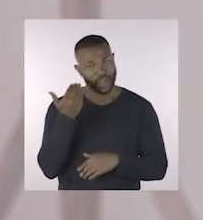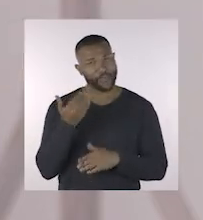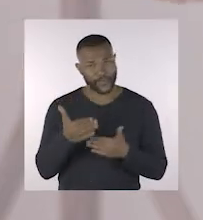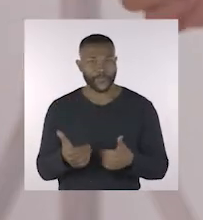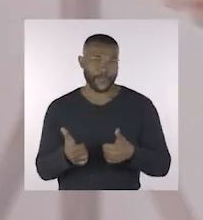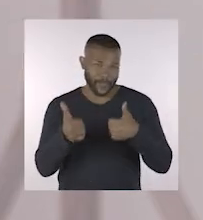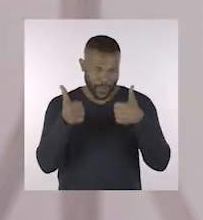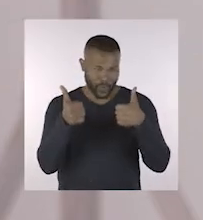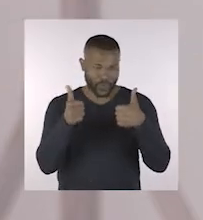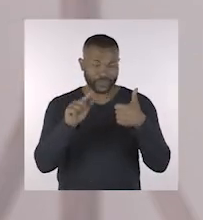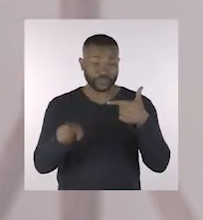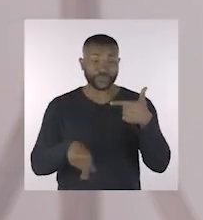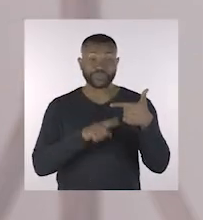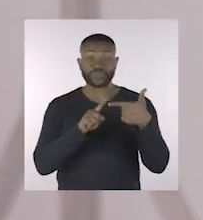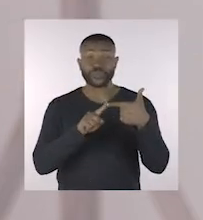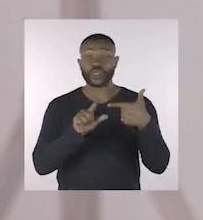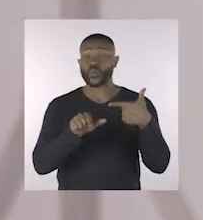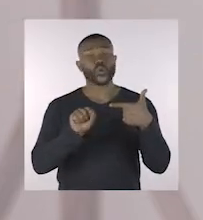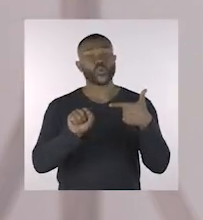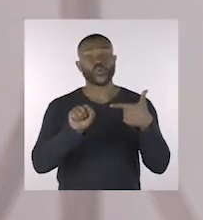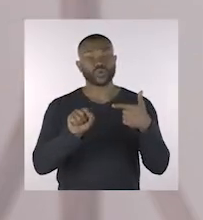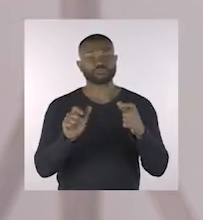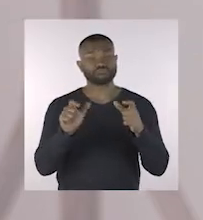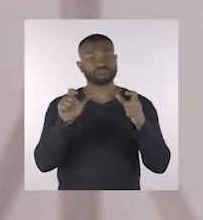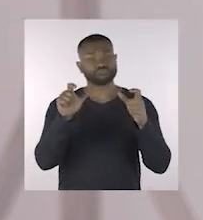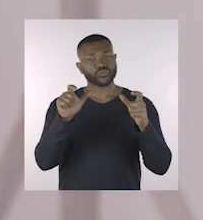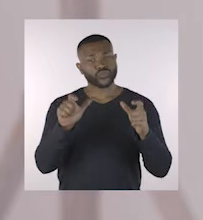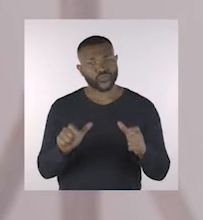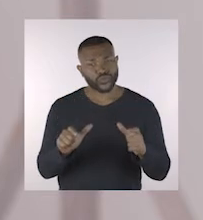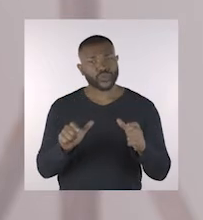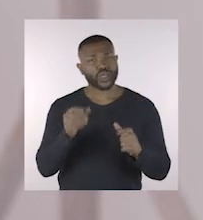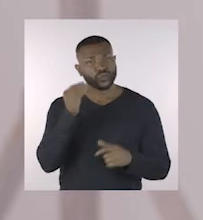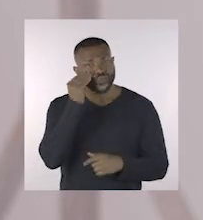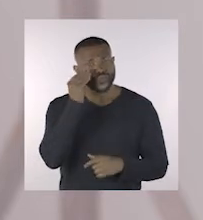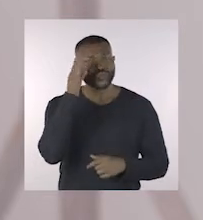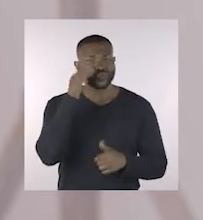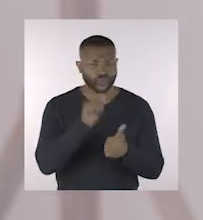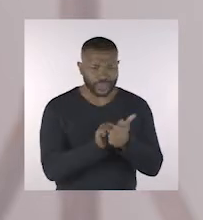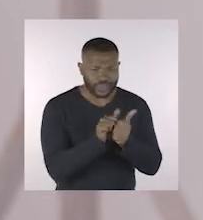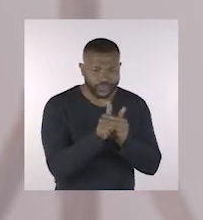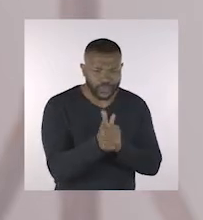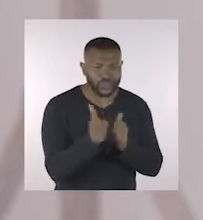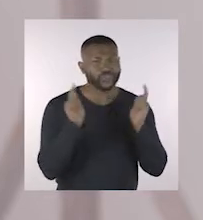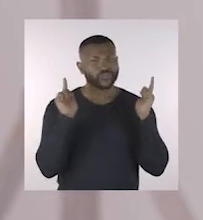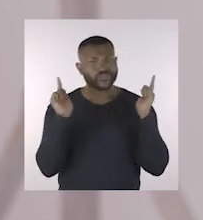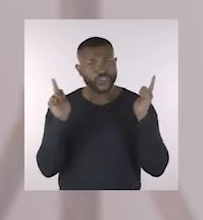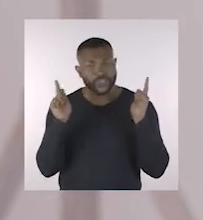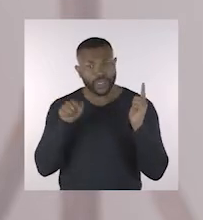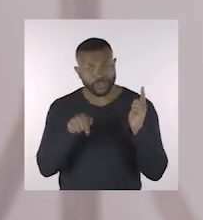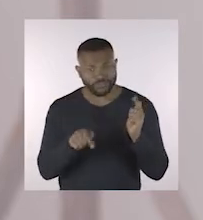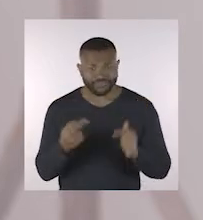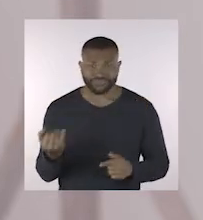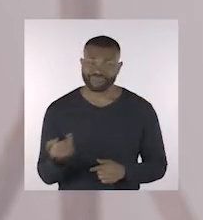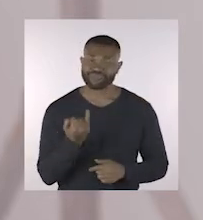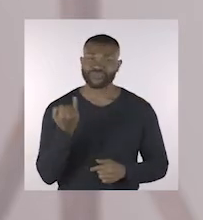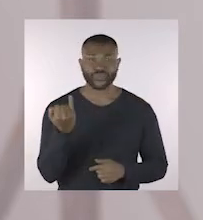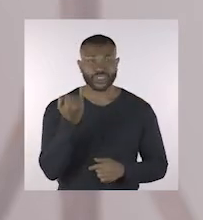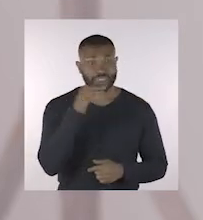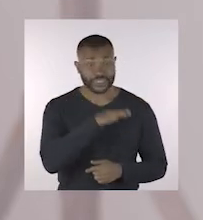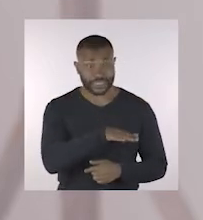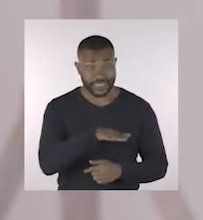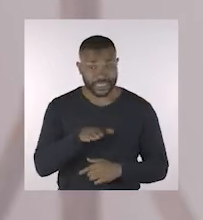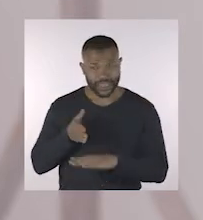Gilmar fez melhorada né Depois nós temos que ter um ambiente onde a cultura o esporte eo lazer sejam